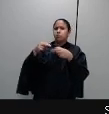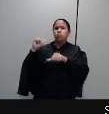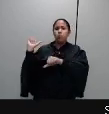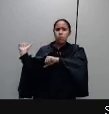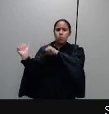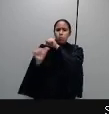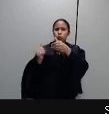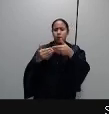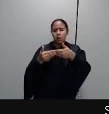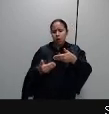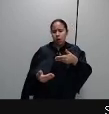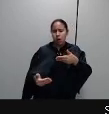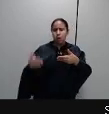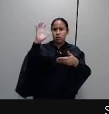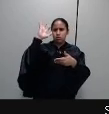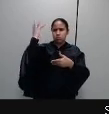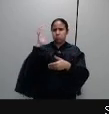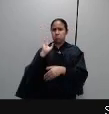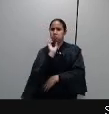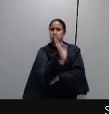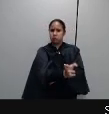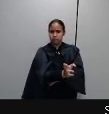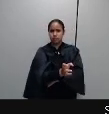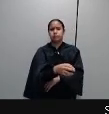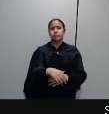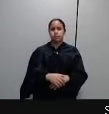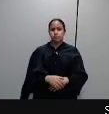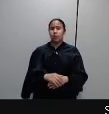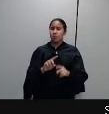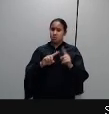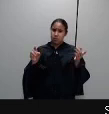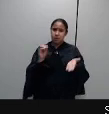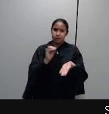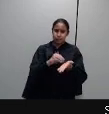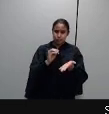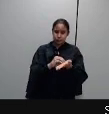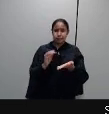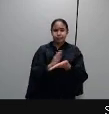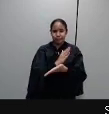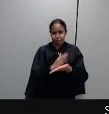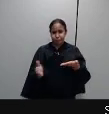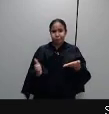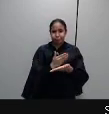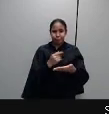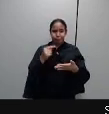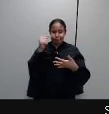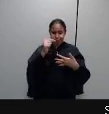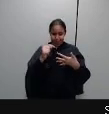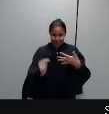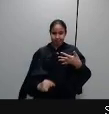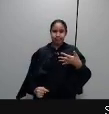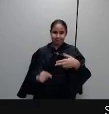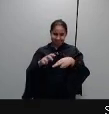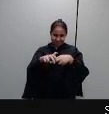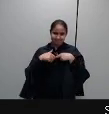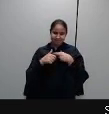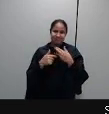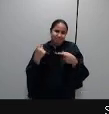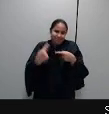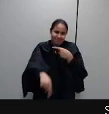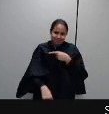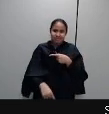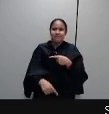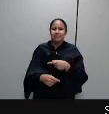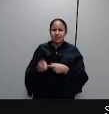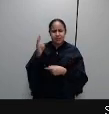aí posso fazer essa ação Janaína excelência lembra né que o tribunal de origem a sua tese